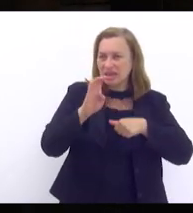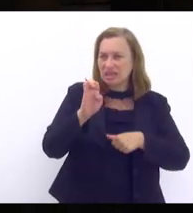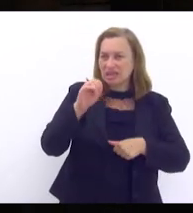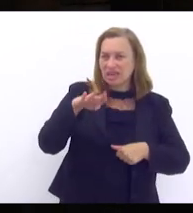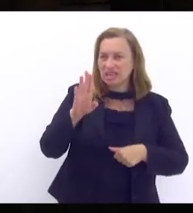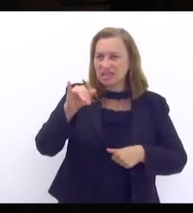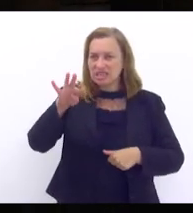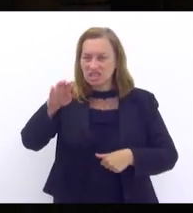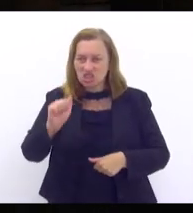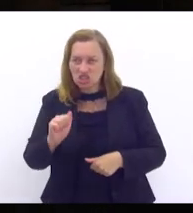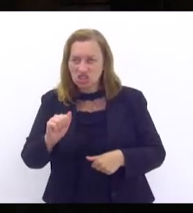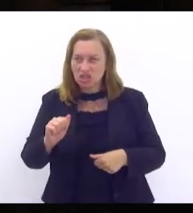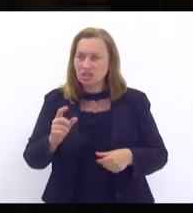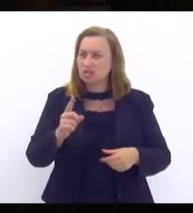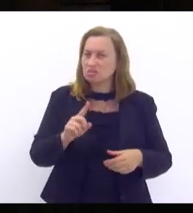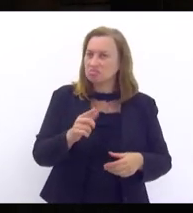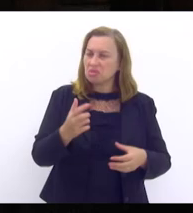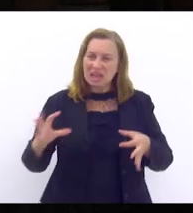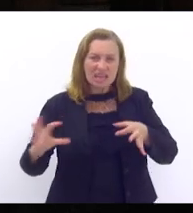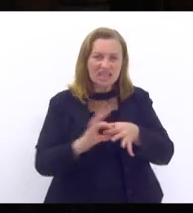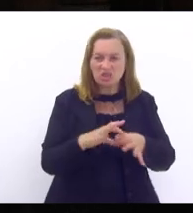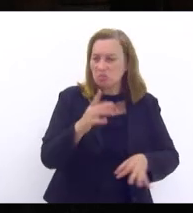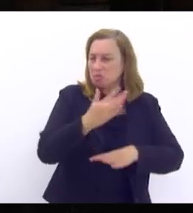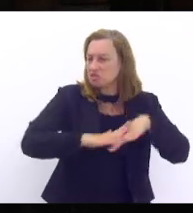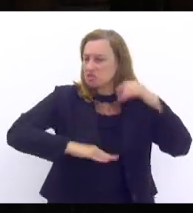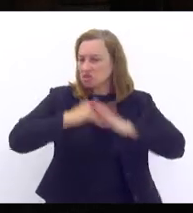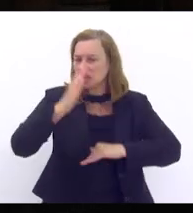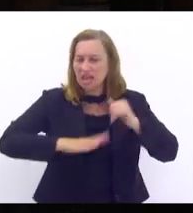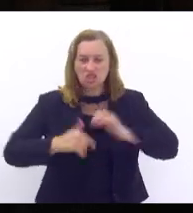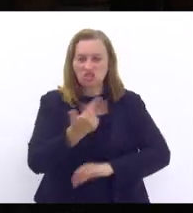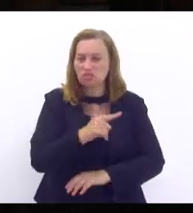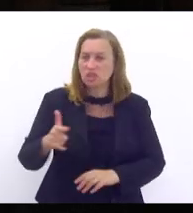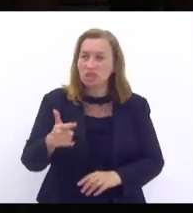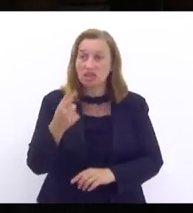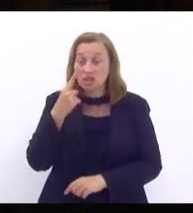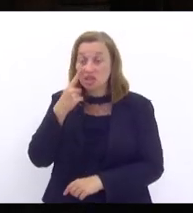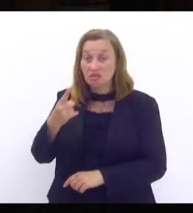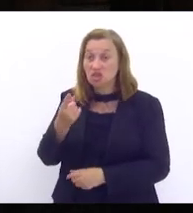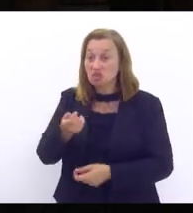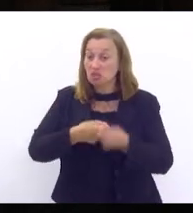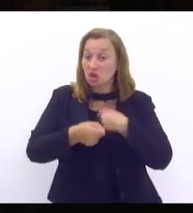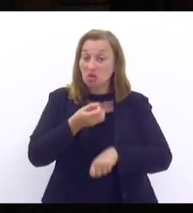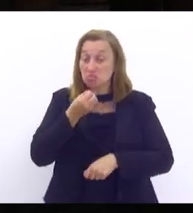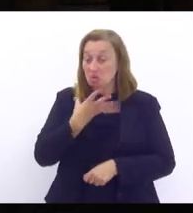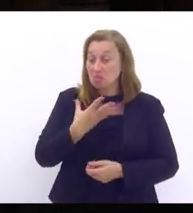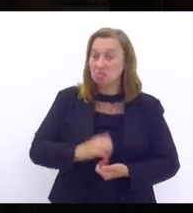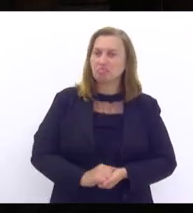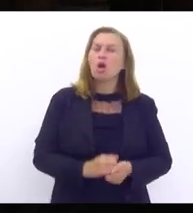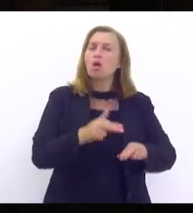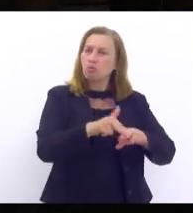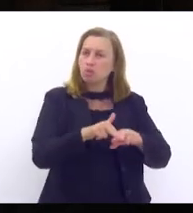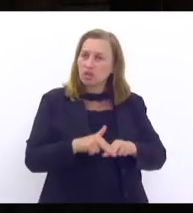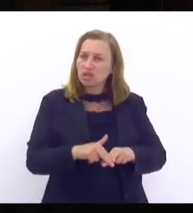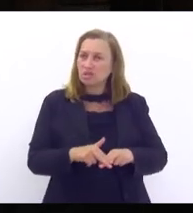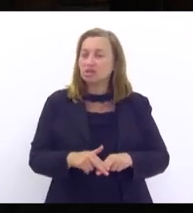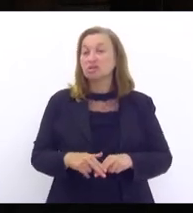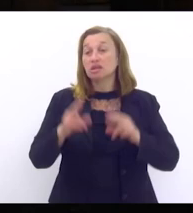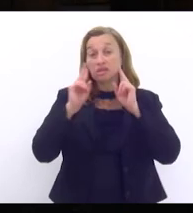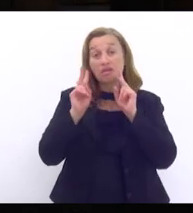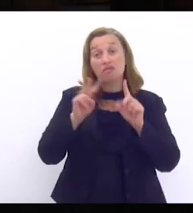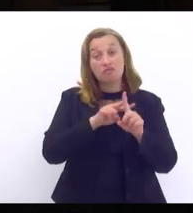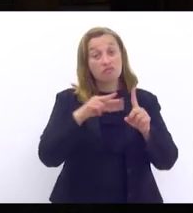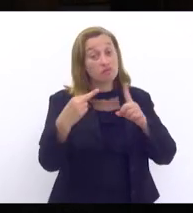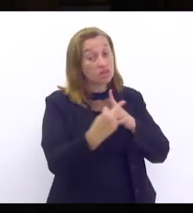tenha ligação com seus profissionais e que seja vista como um grande negócio. Por isso, desse nosso ponto de